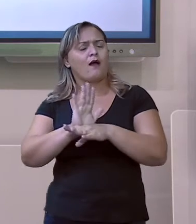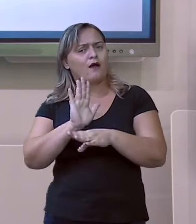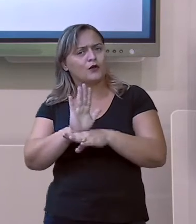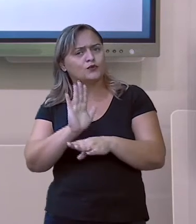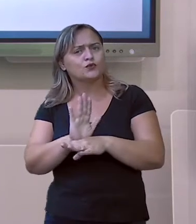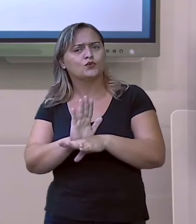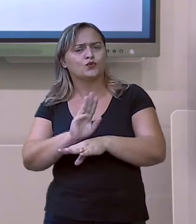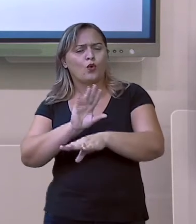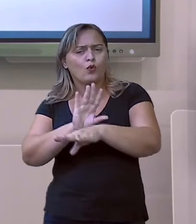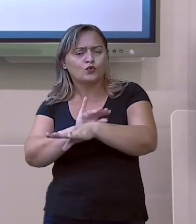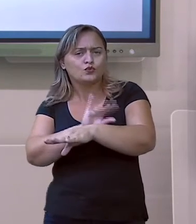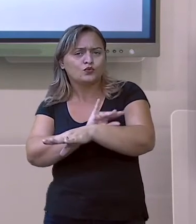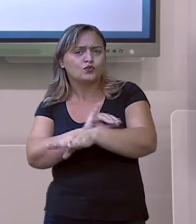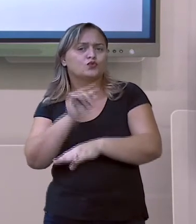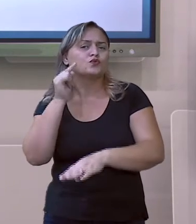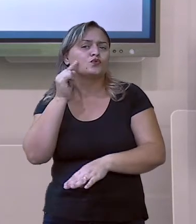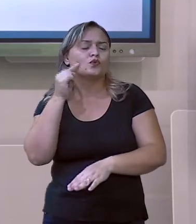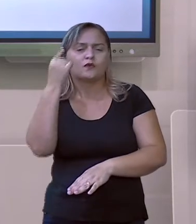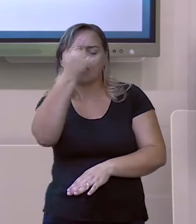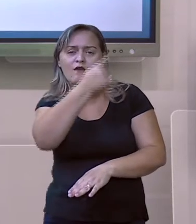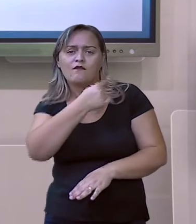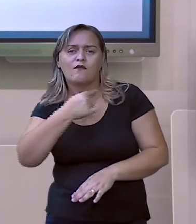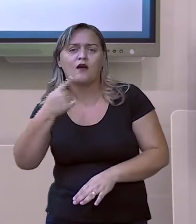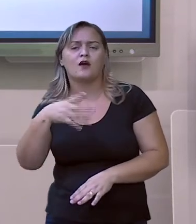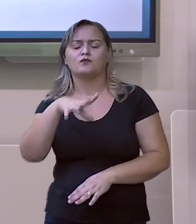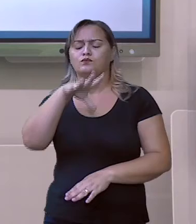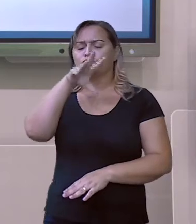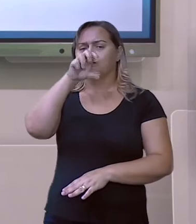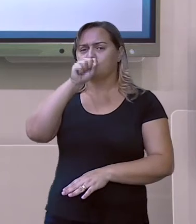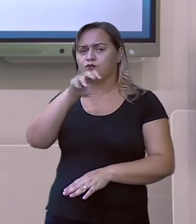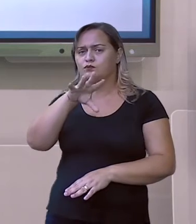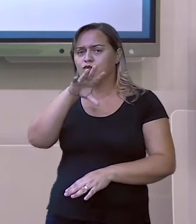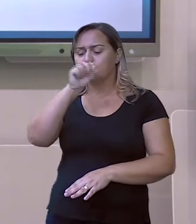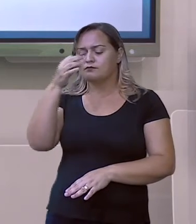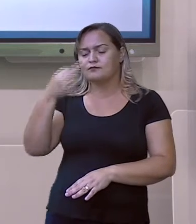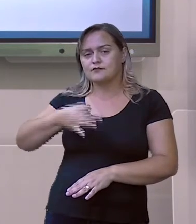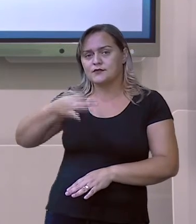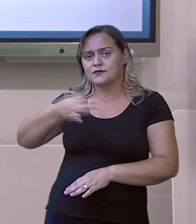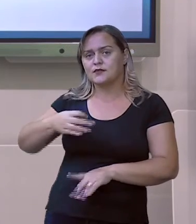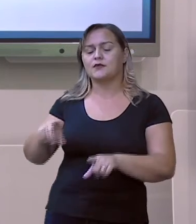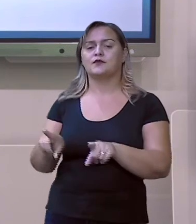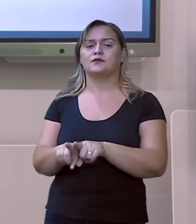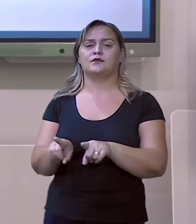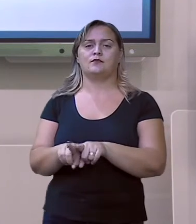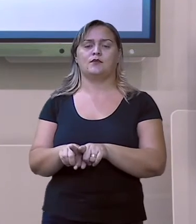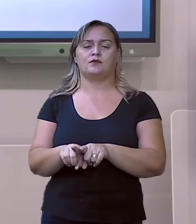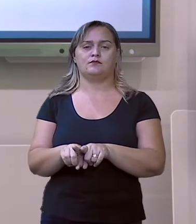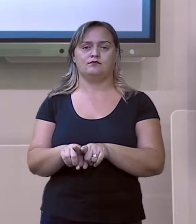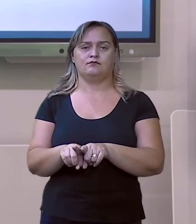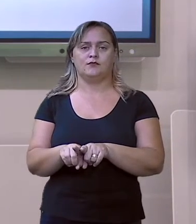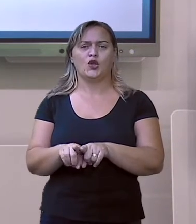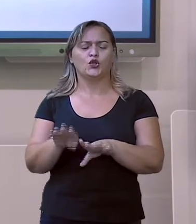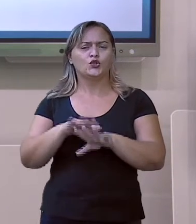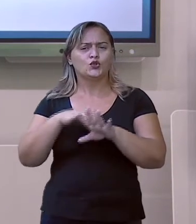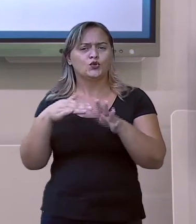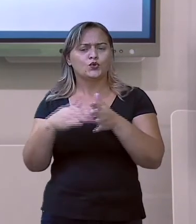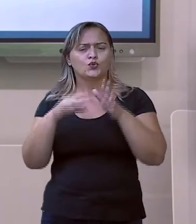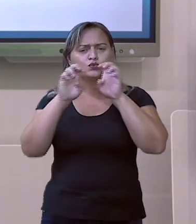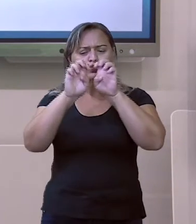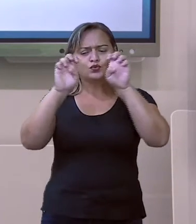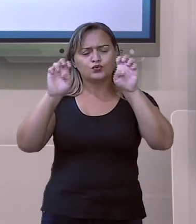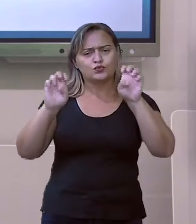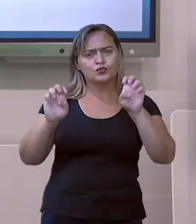da face e na respiração correta. Esse fortalecimento dessas estruturas usadas na fala, né,